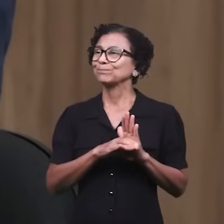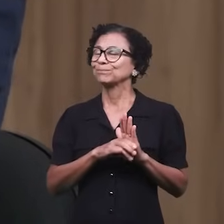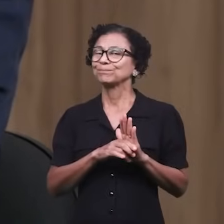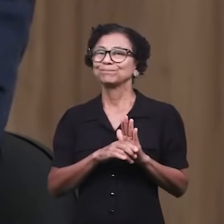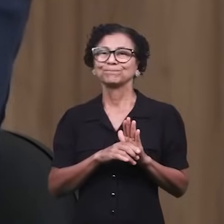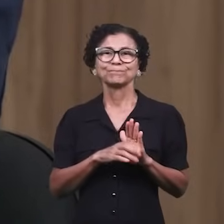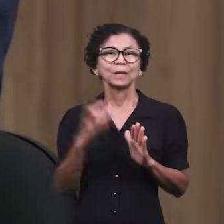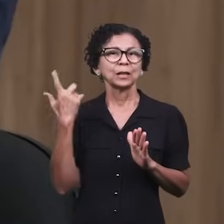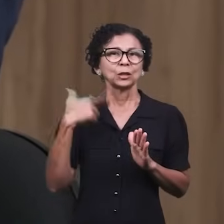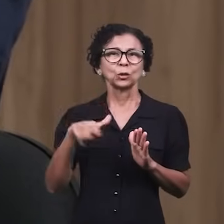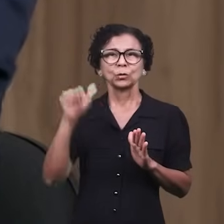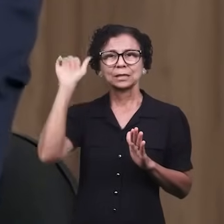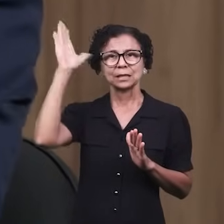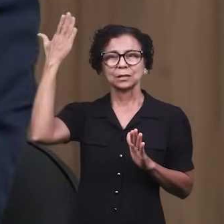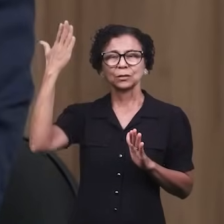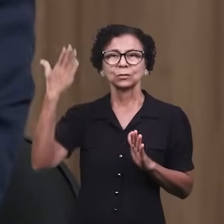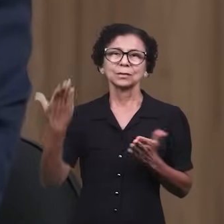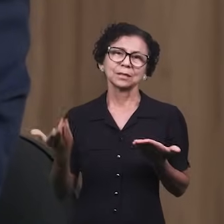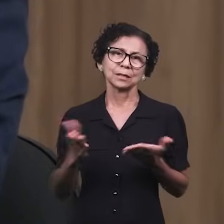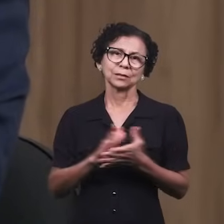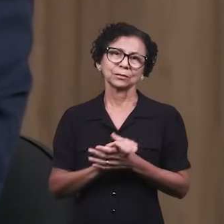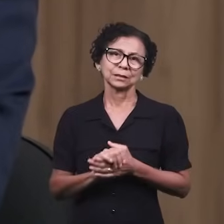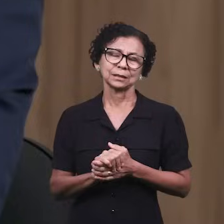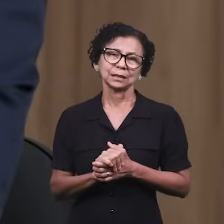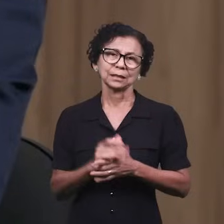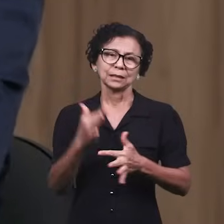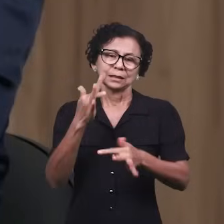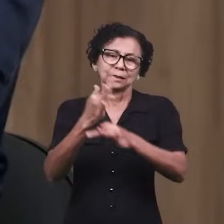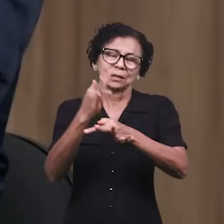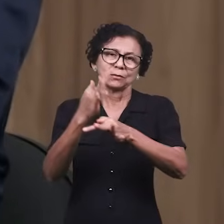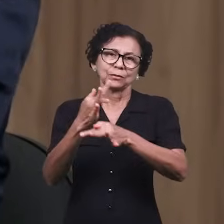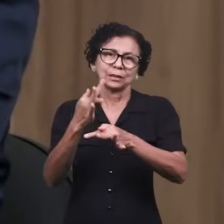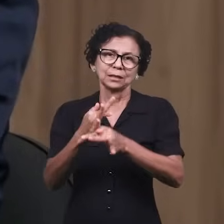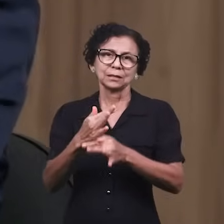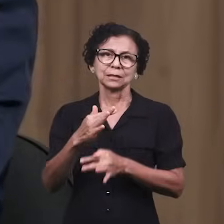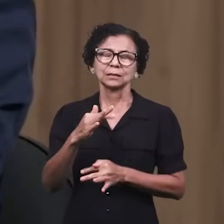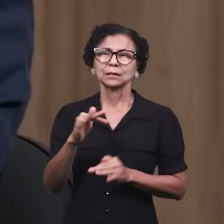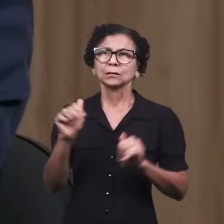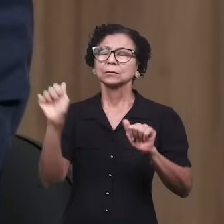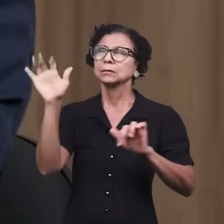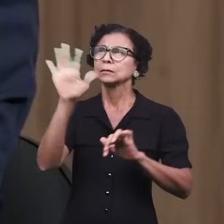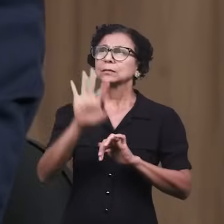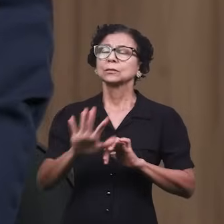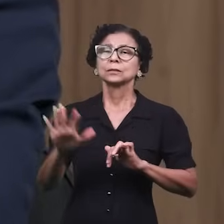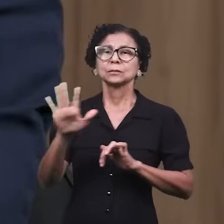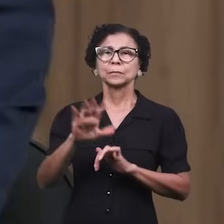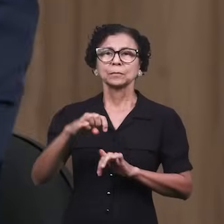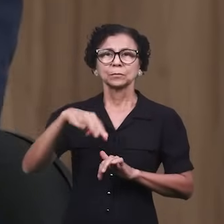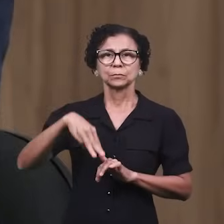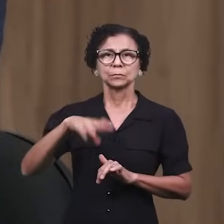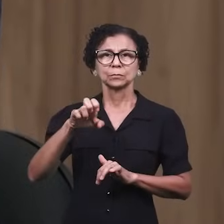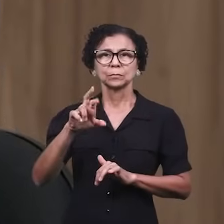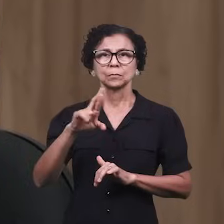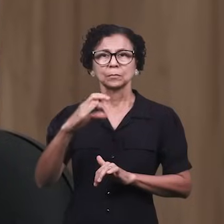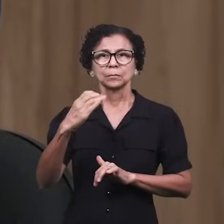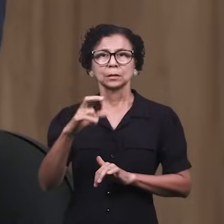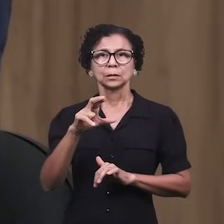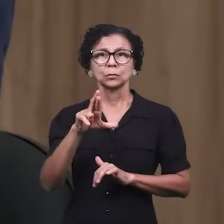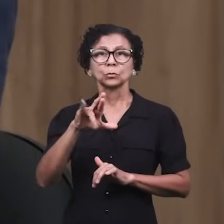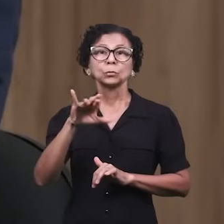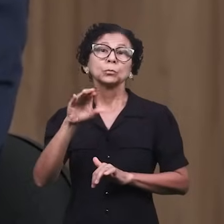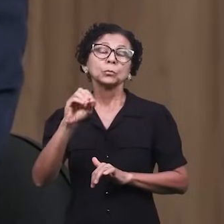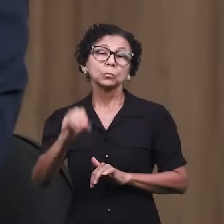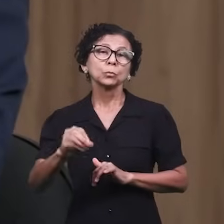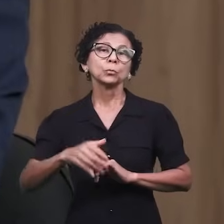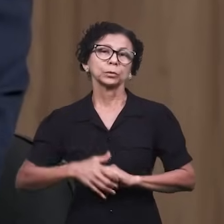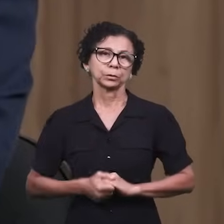problemas físicos. Por exemplo, no caso do Mercúrio, né? Para achar o Mercúrio no espaço, o que foi feito?